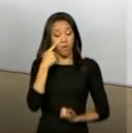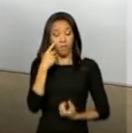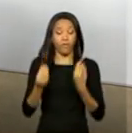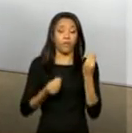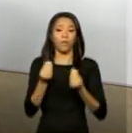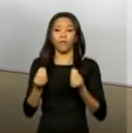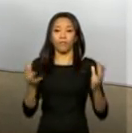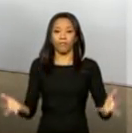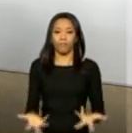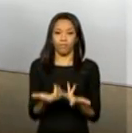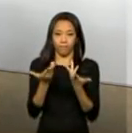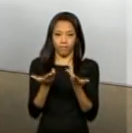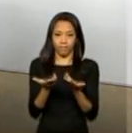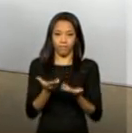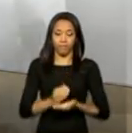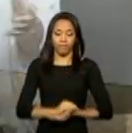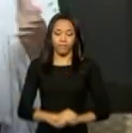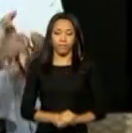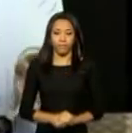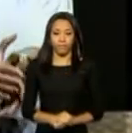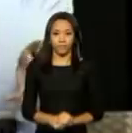acompanhar a cerimônia.